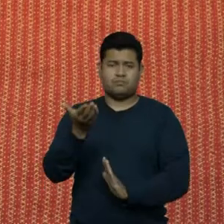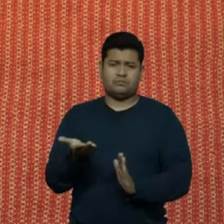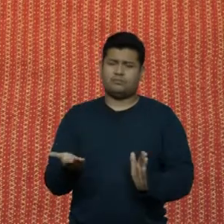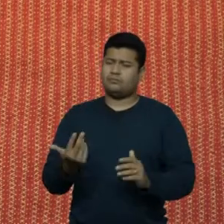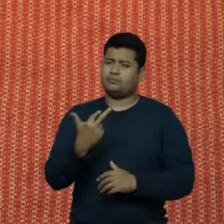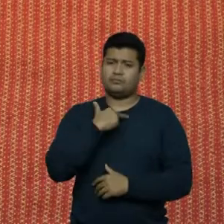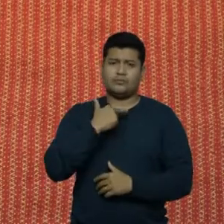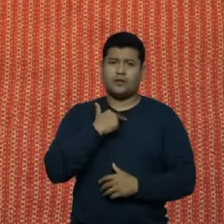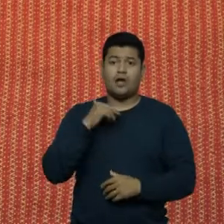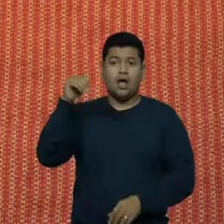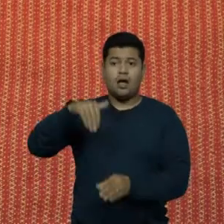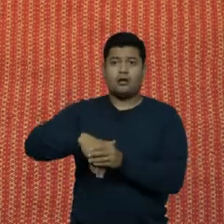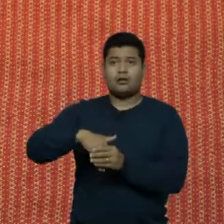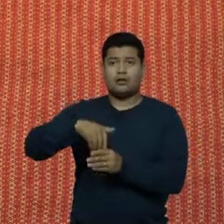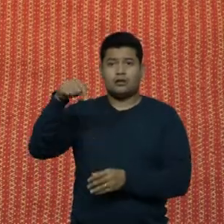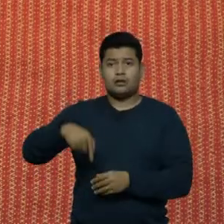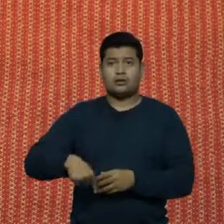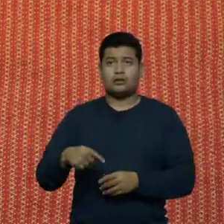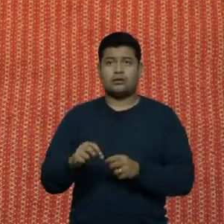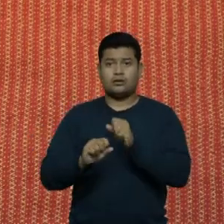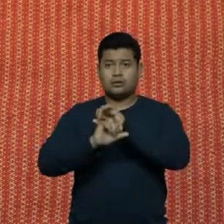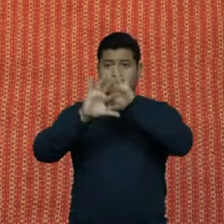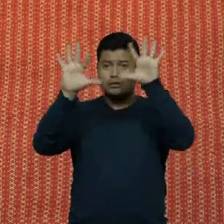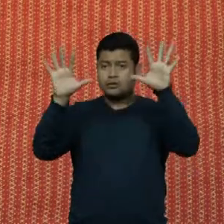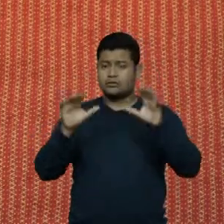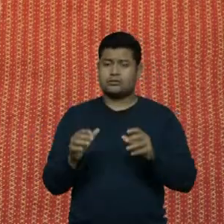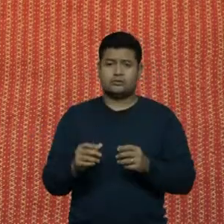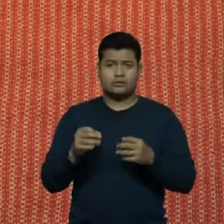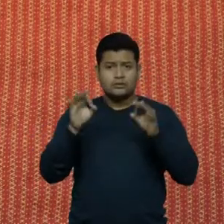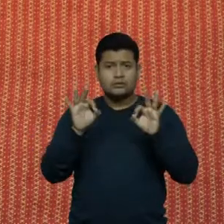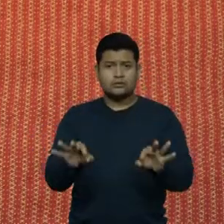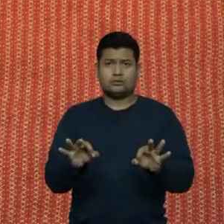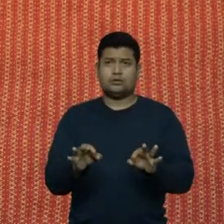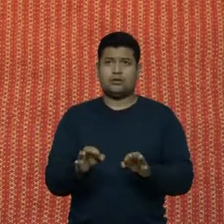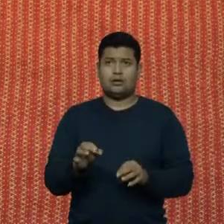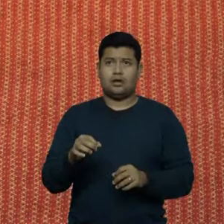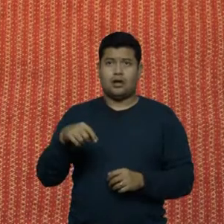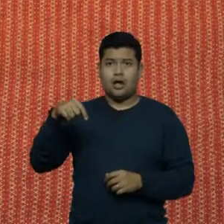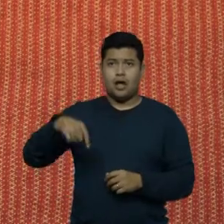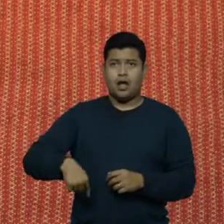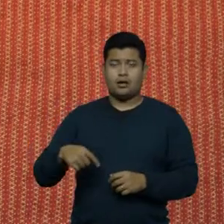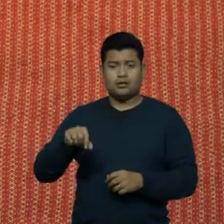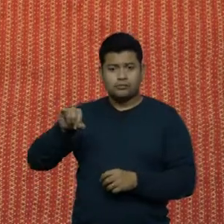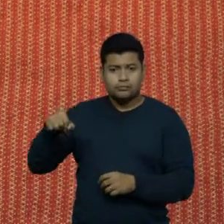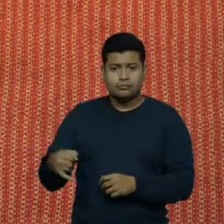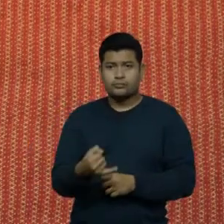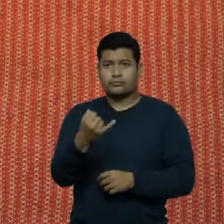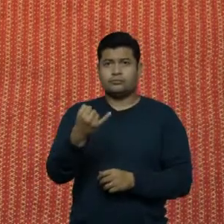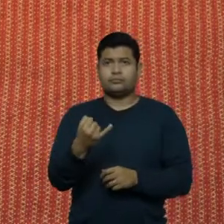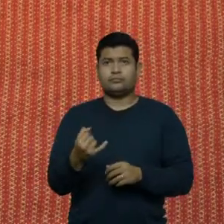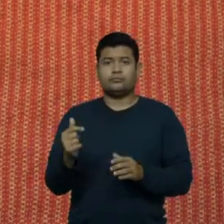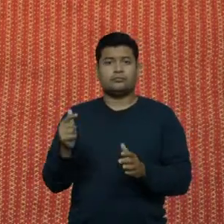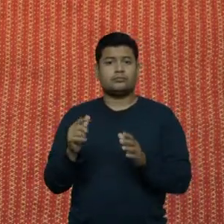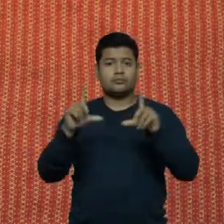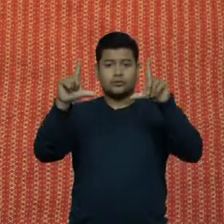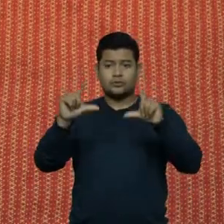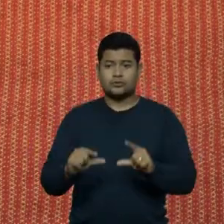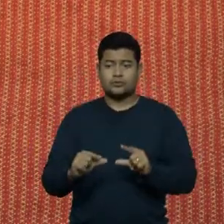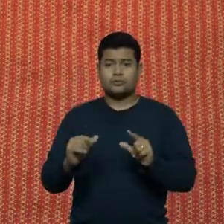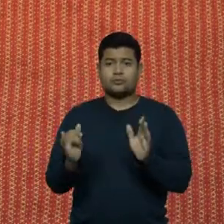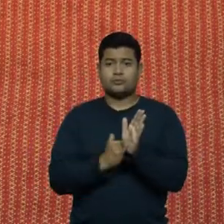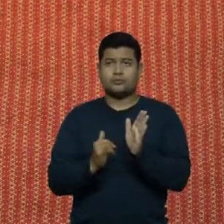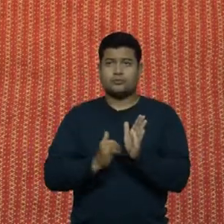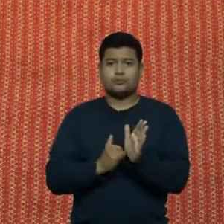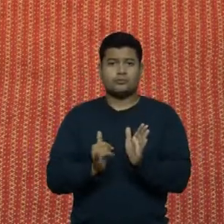a votação aqui vai ser Clara vai ser Clara aqui está oportunidade de diminuir os impostos